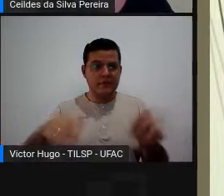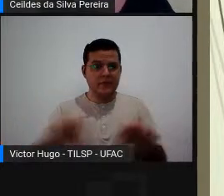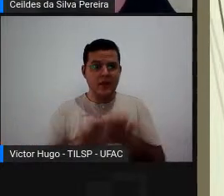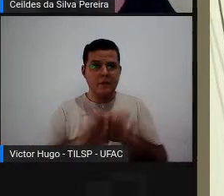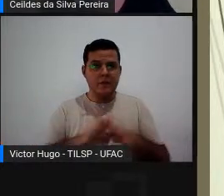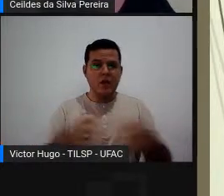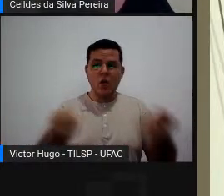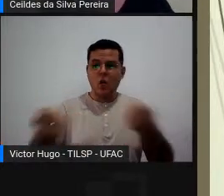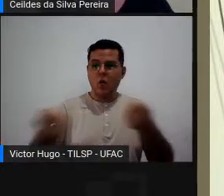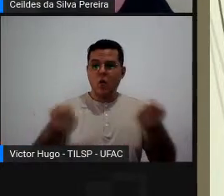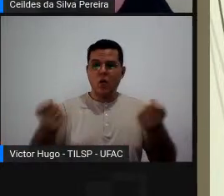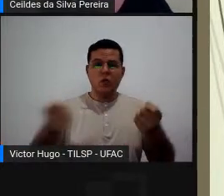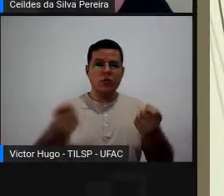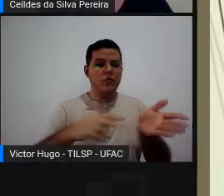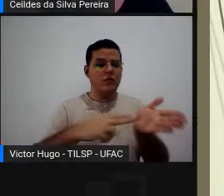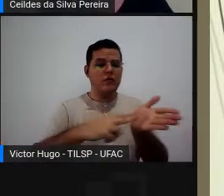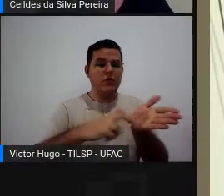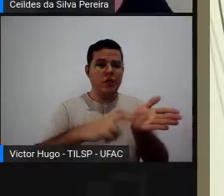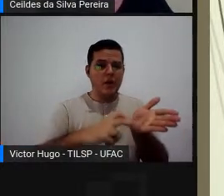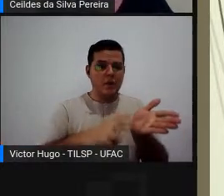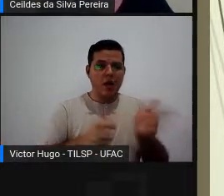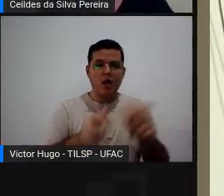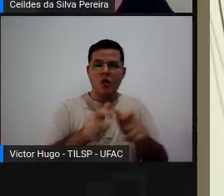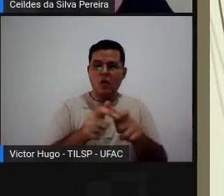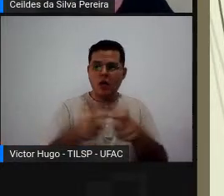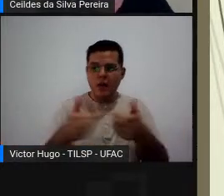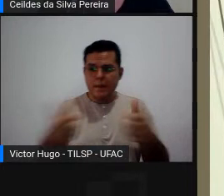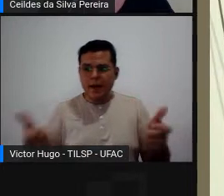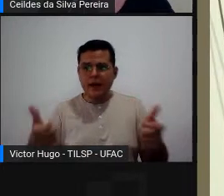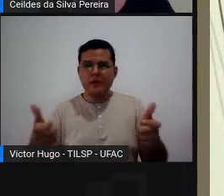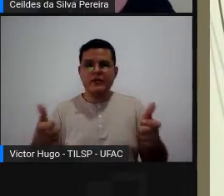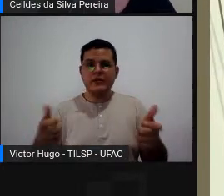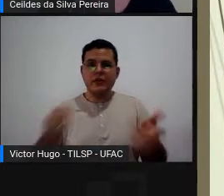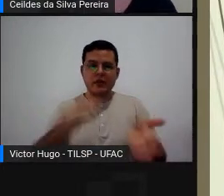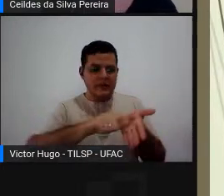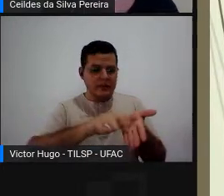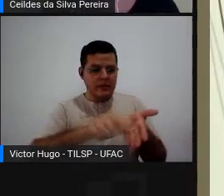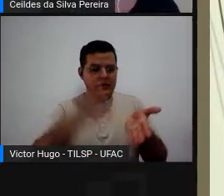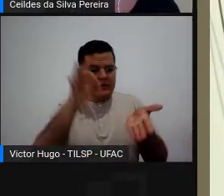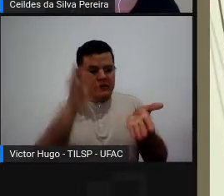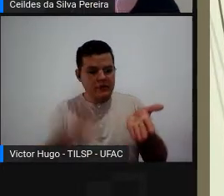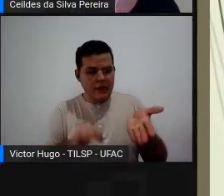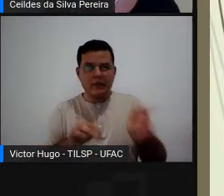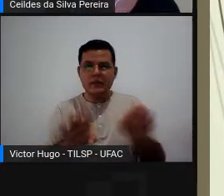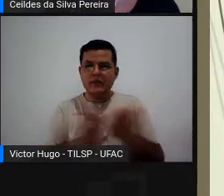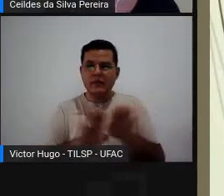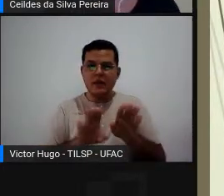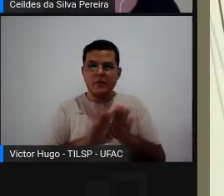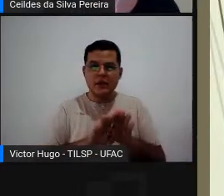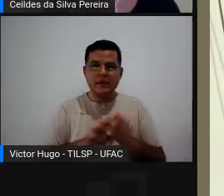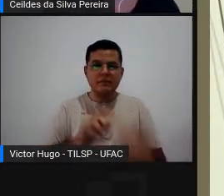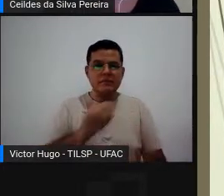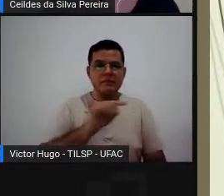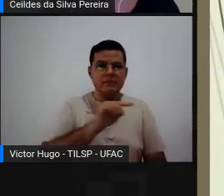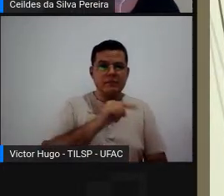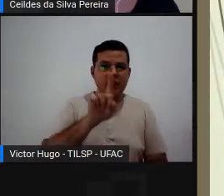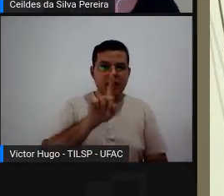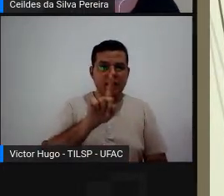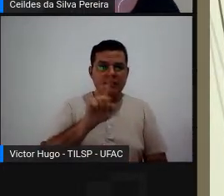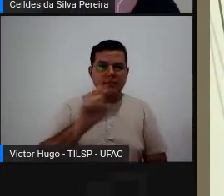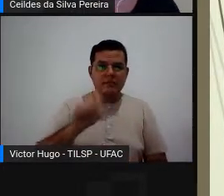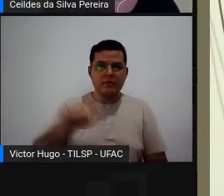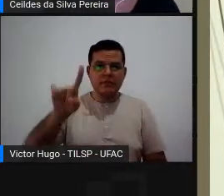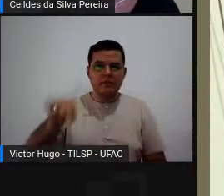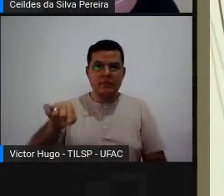ortografia, acentuação. Então, veja que a leitura, ela é mencionada, começa a ser